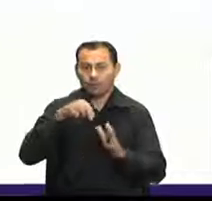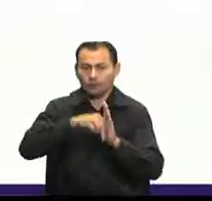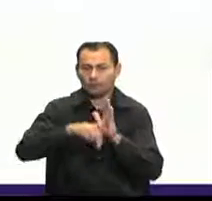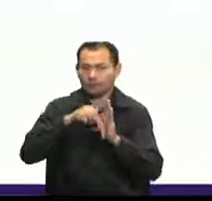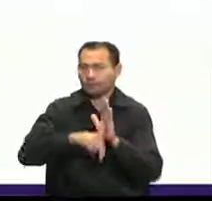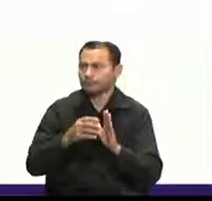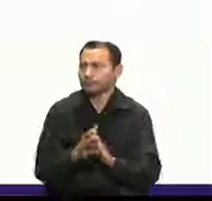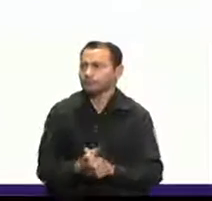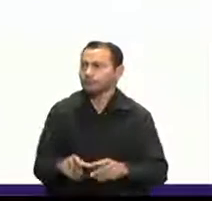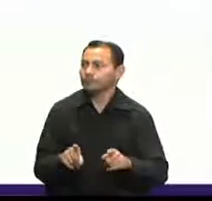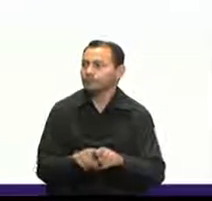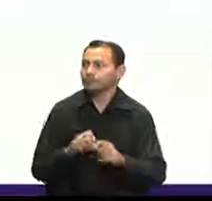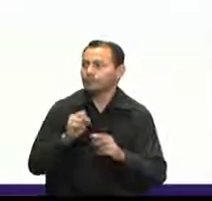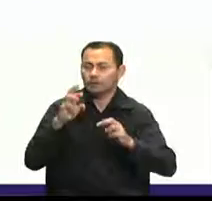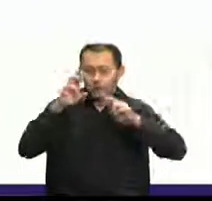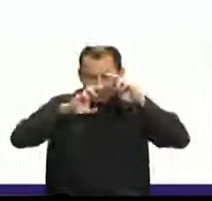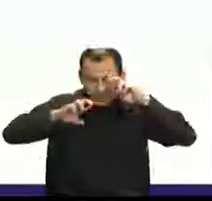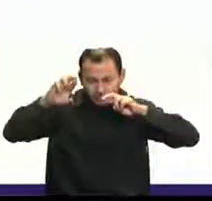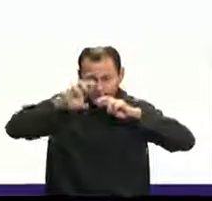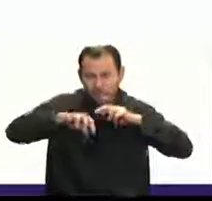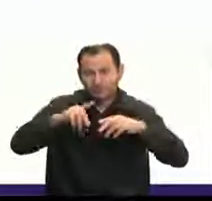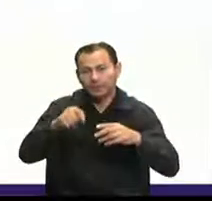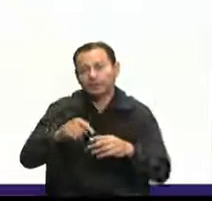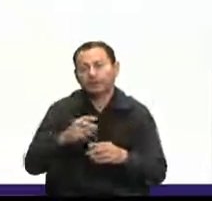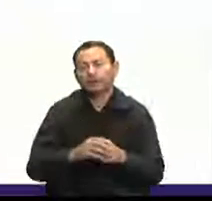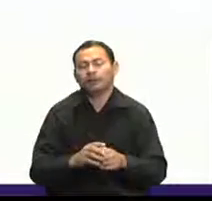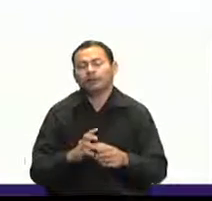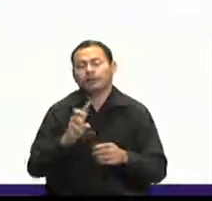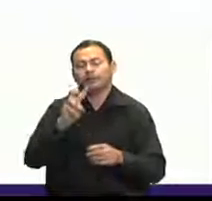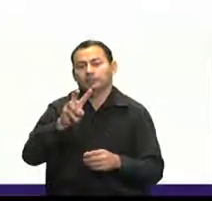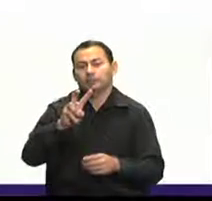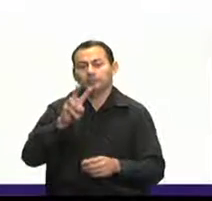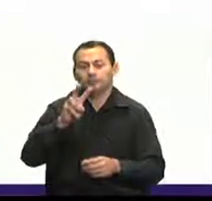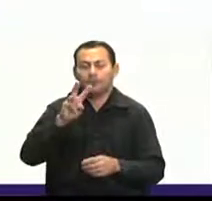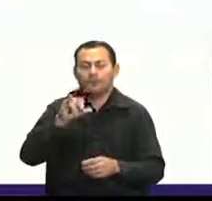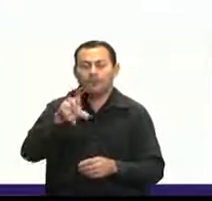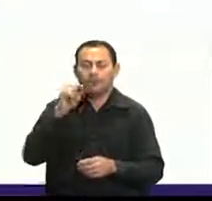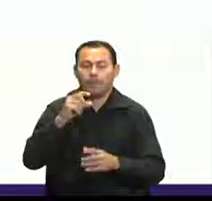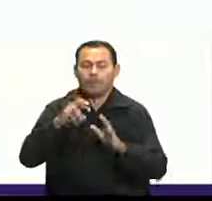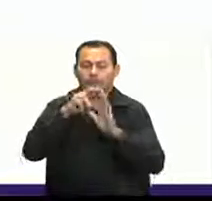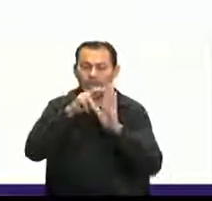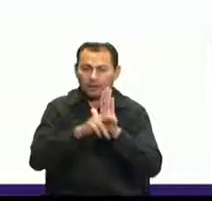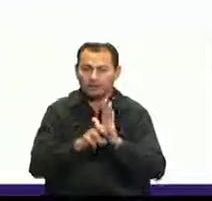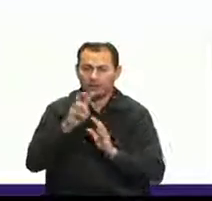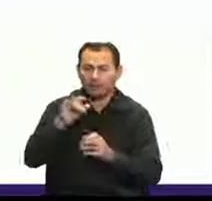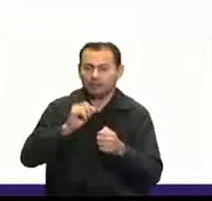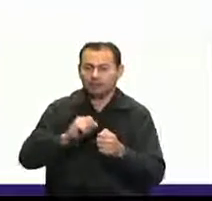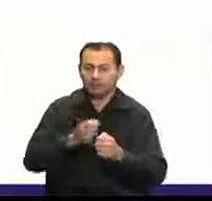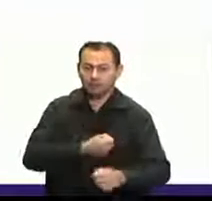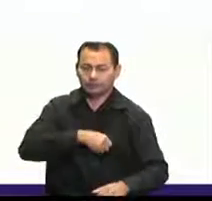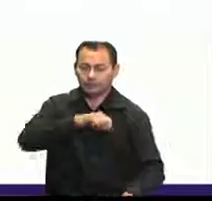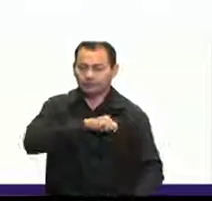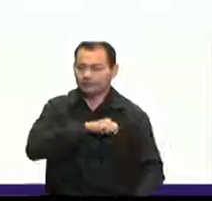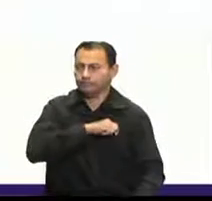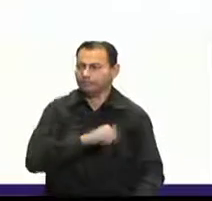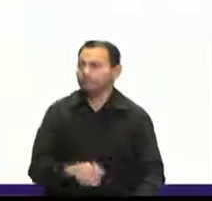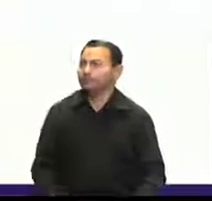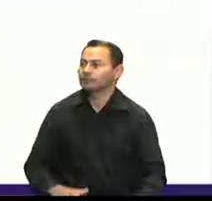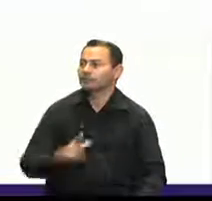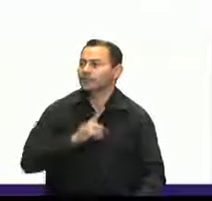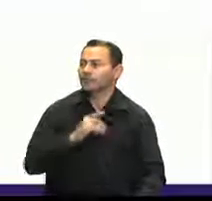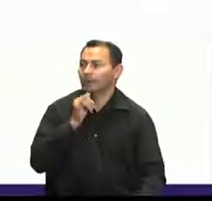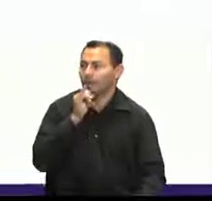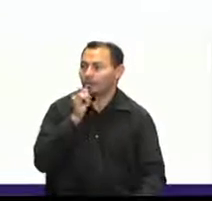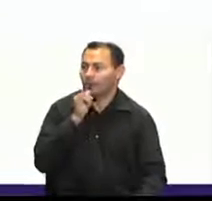e supervisores né questões que vão determinar as regras e vão fazer a fiscalização eu tenho